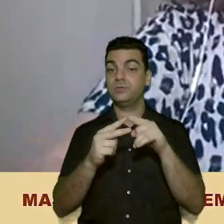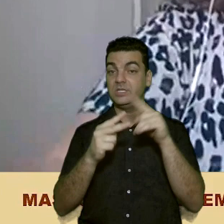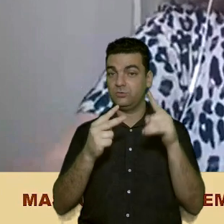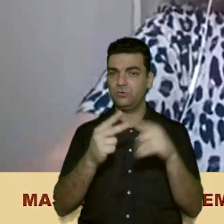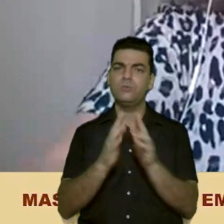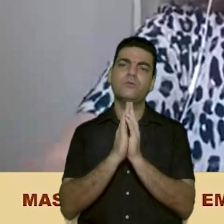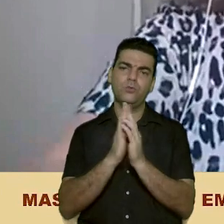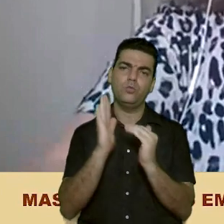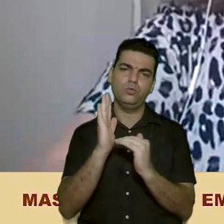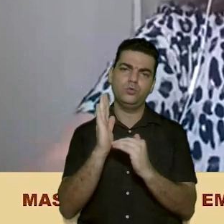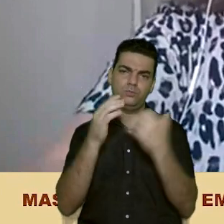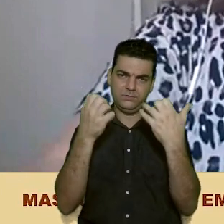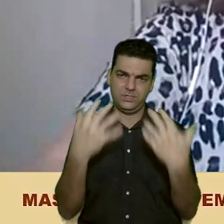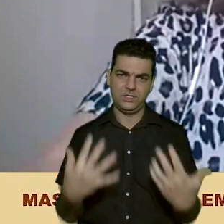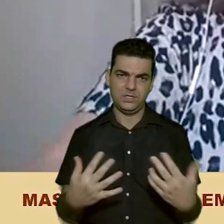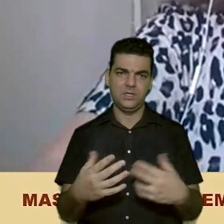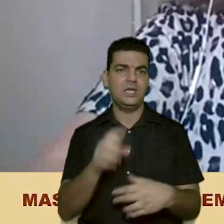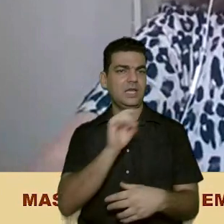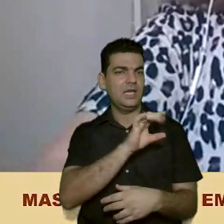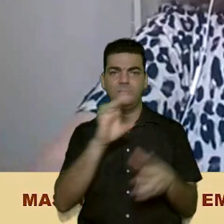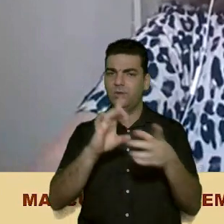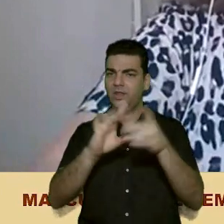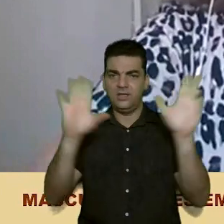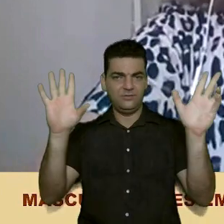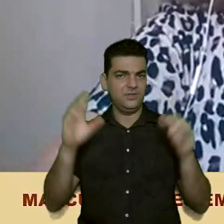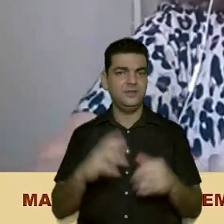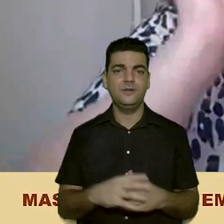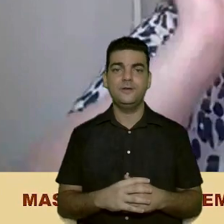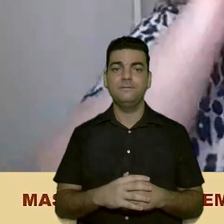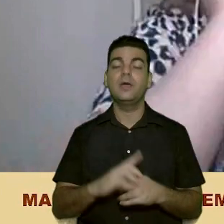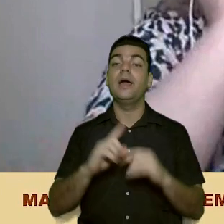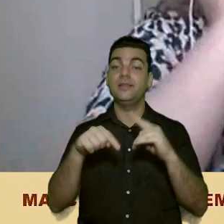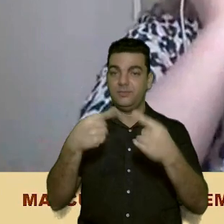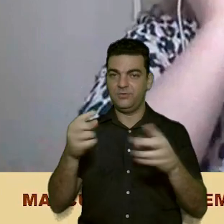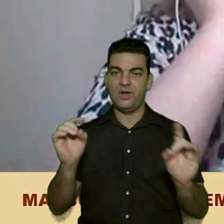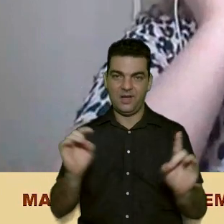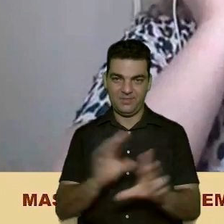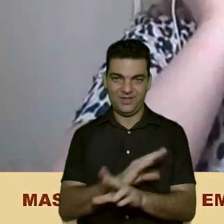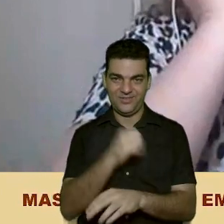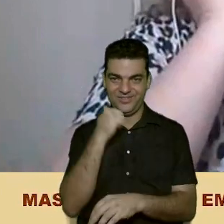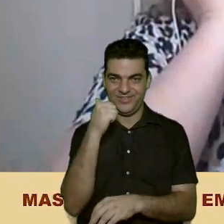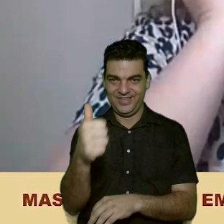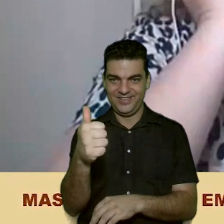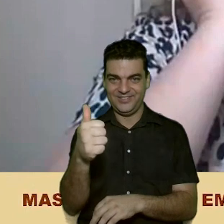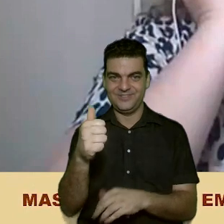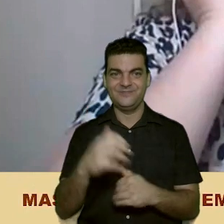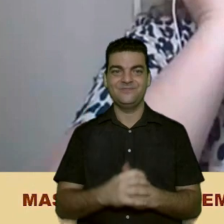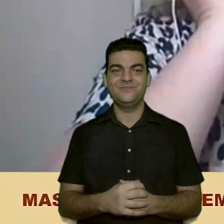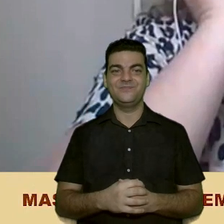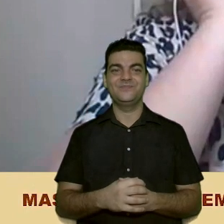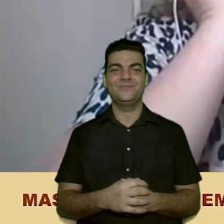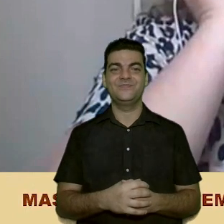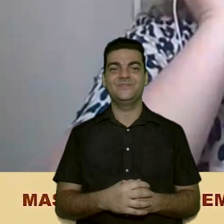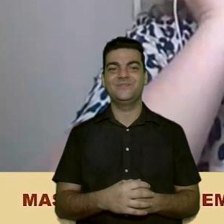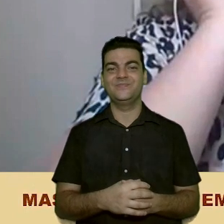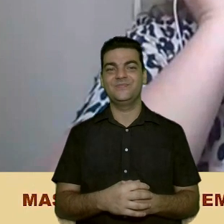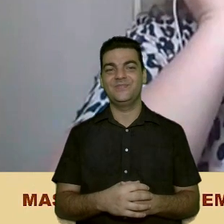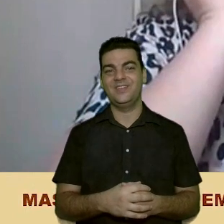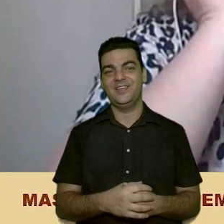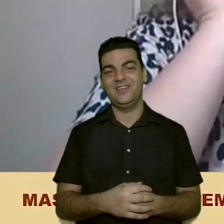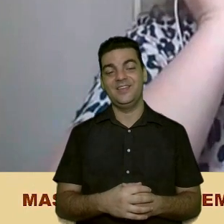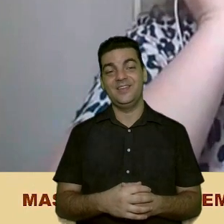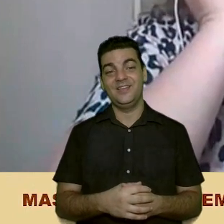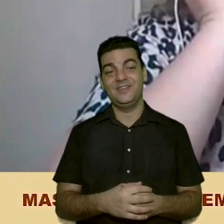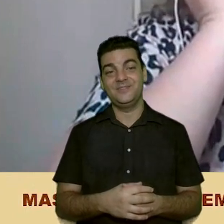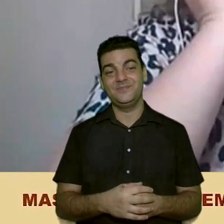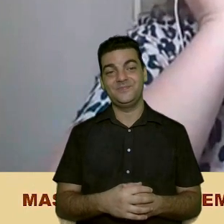do chat. Então, eu vou abrir para as considerações finais, assim, que você, Isa, que você, Cláudio, queiram fazer, para que